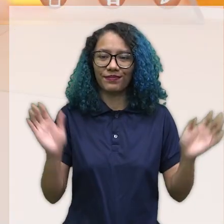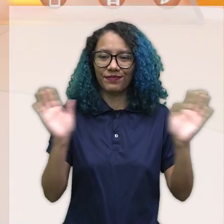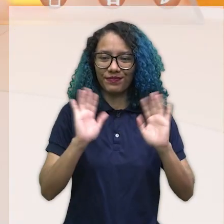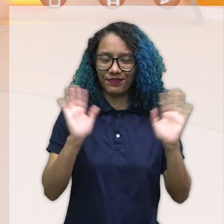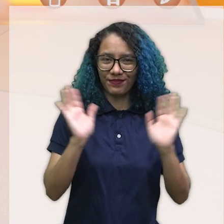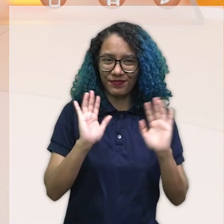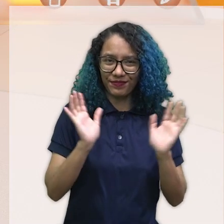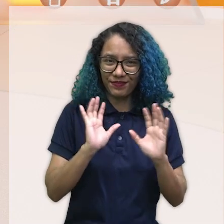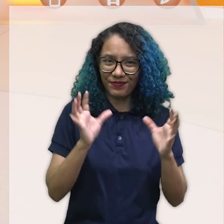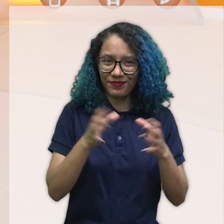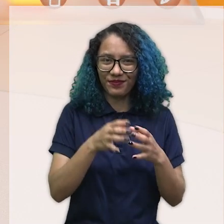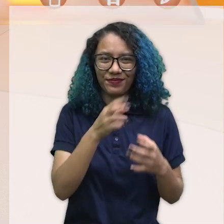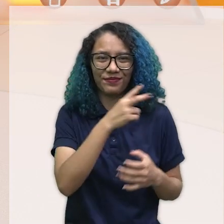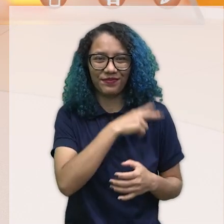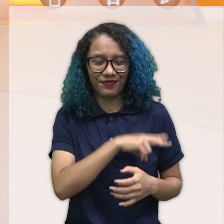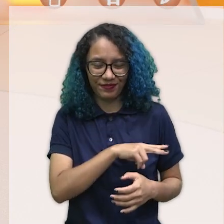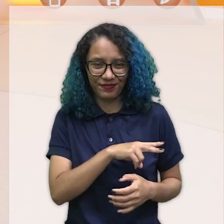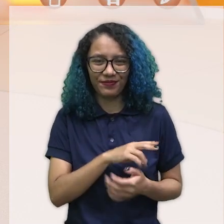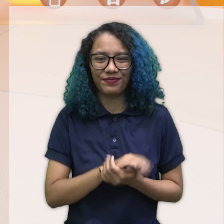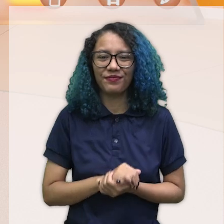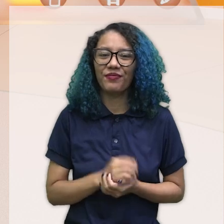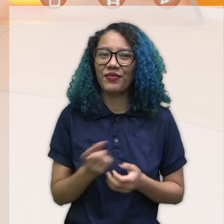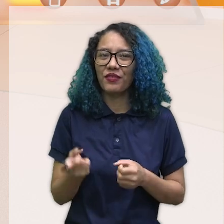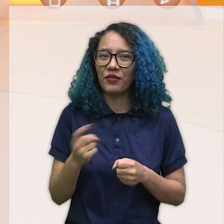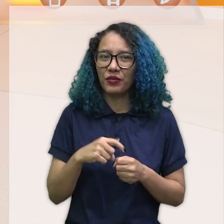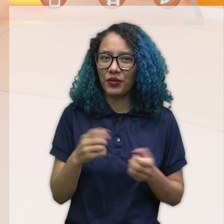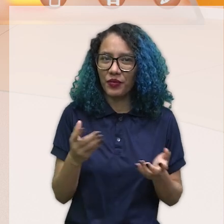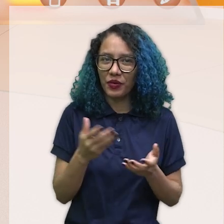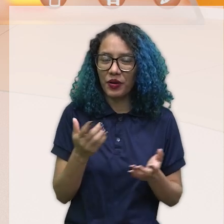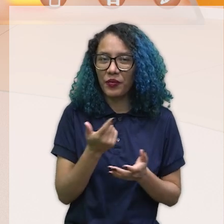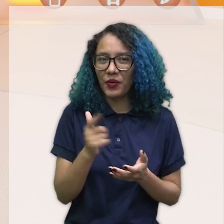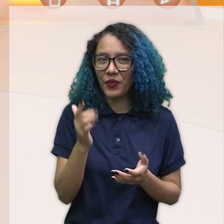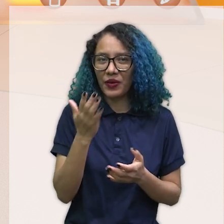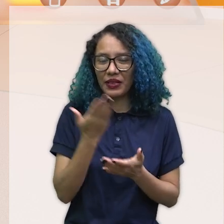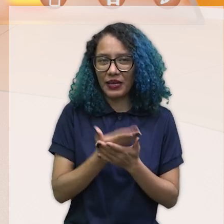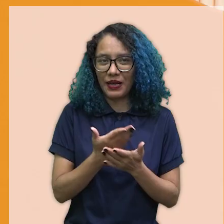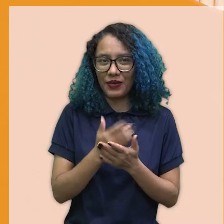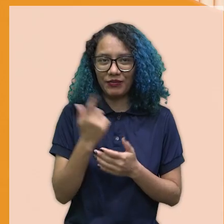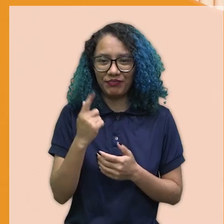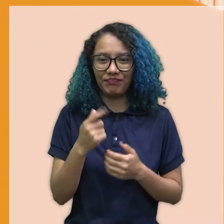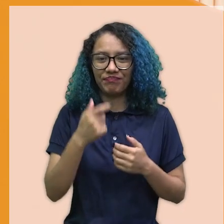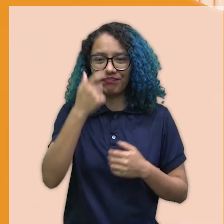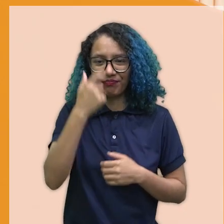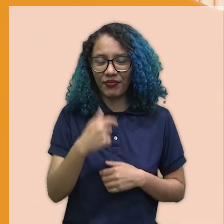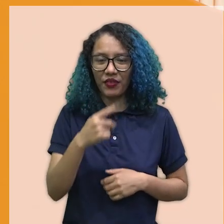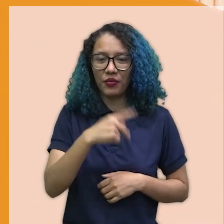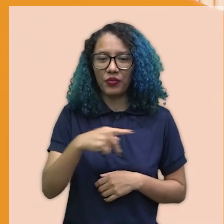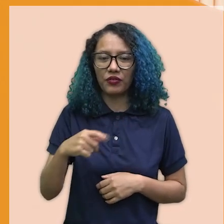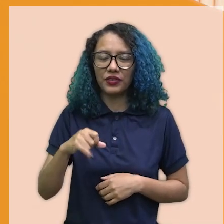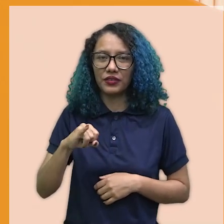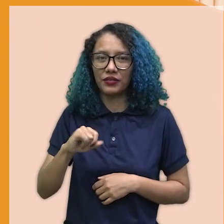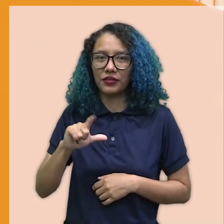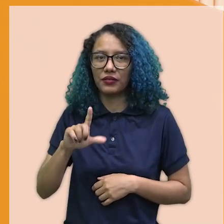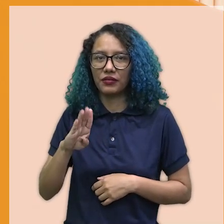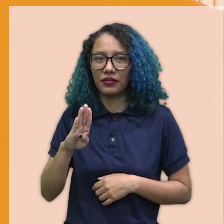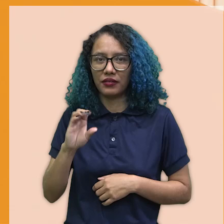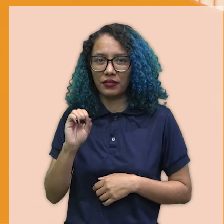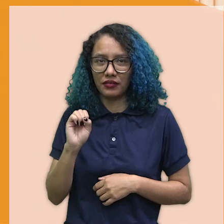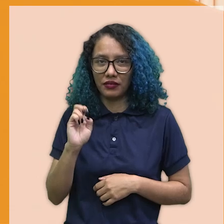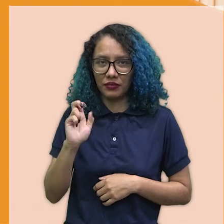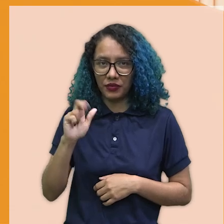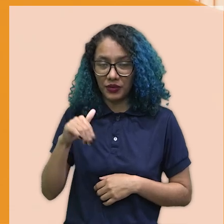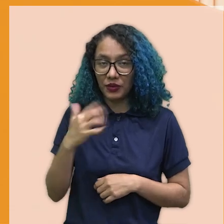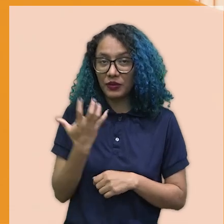Olá, alunos da segunda série do ensino médio. Estamos de volta para mais uma aula de Geografia. Eu sou o professor Ilbson do Nascimento, do componente